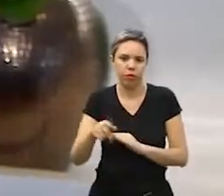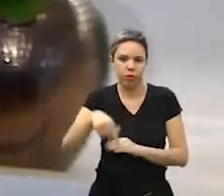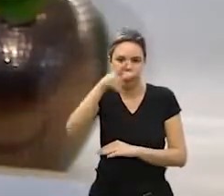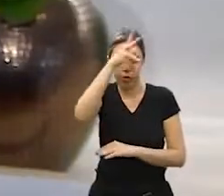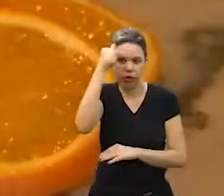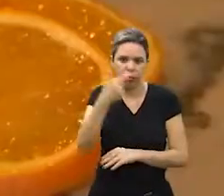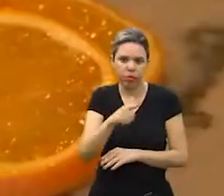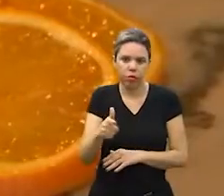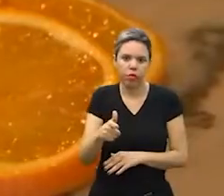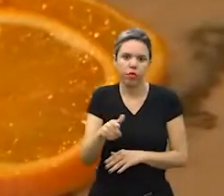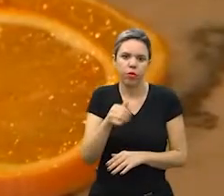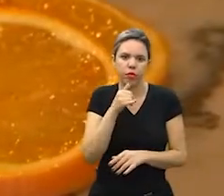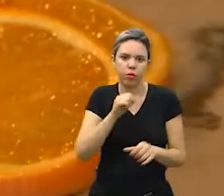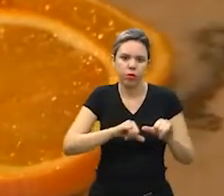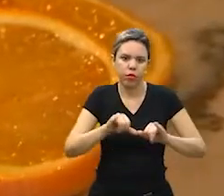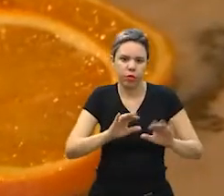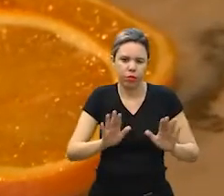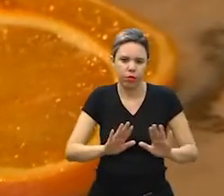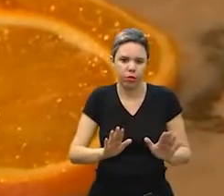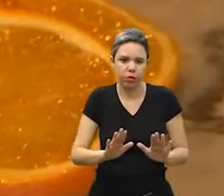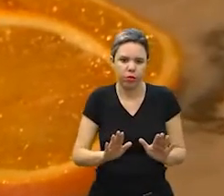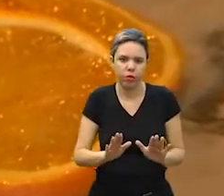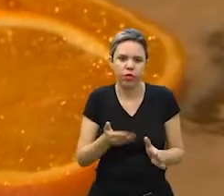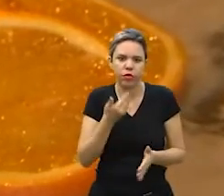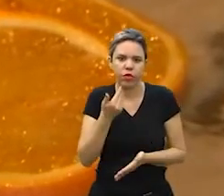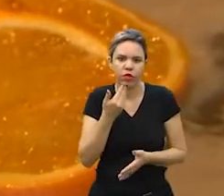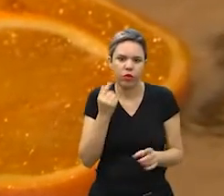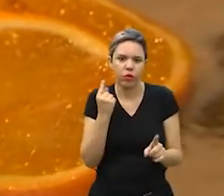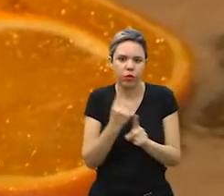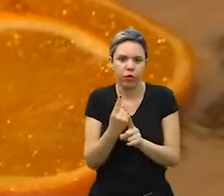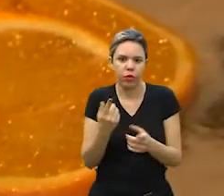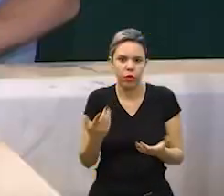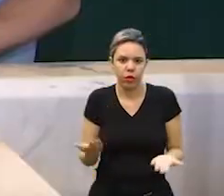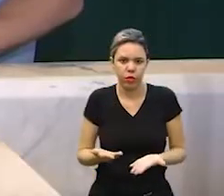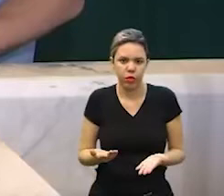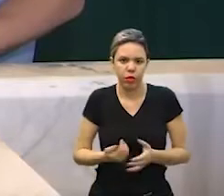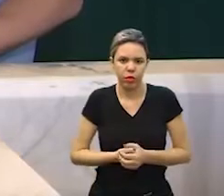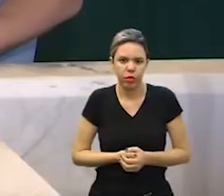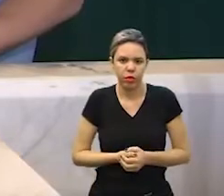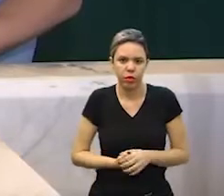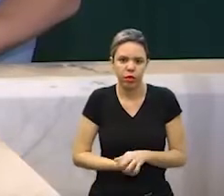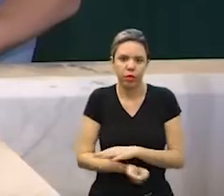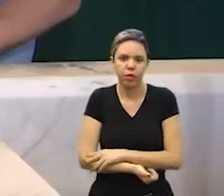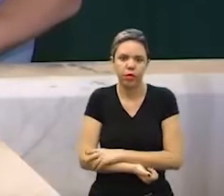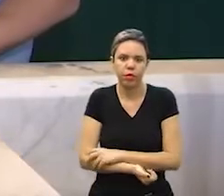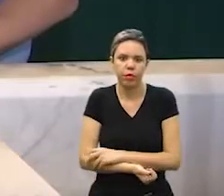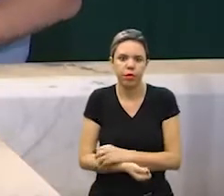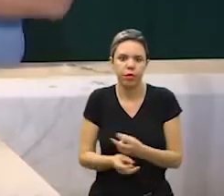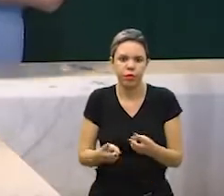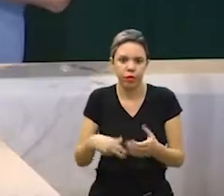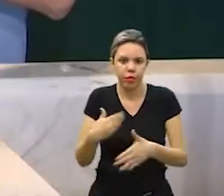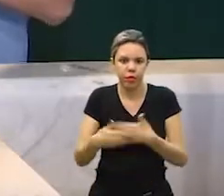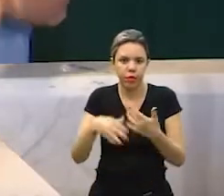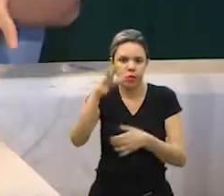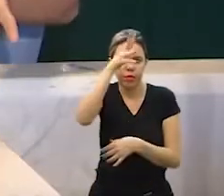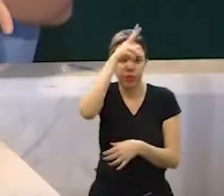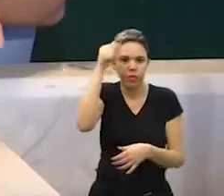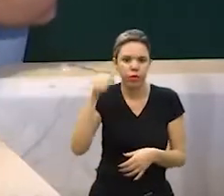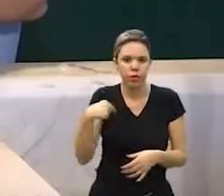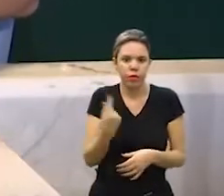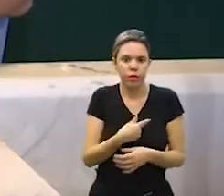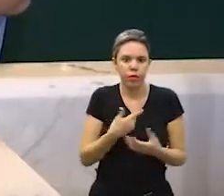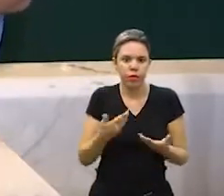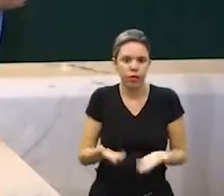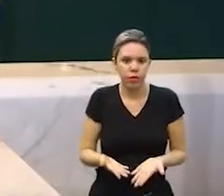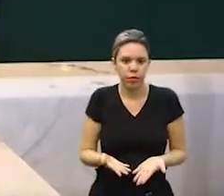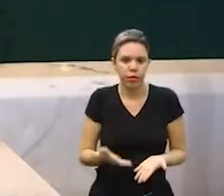é um refrigerante que não tem quinino. Então, tá mais fácil de encontrar hoje em dia. E aí a gente vem pro guaraná, que é